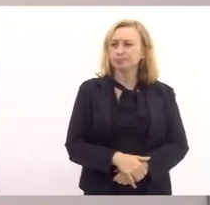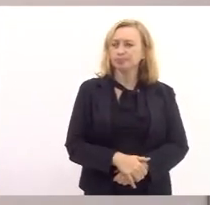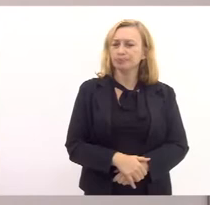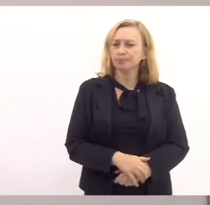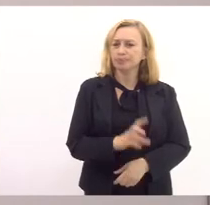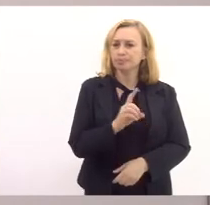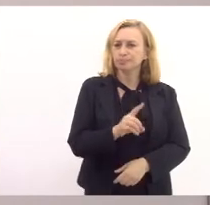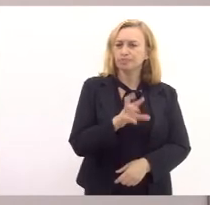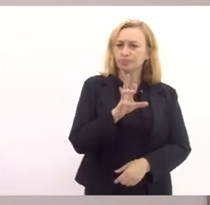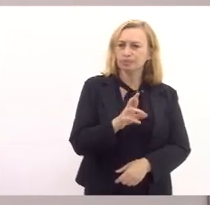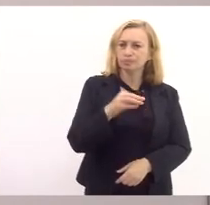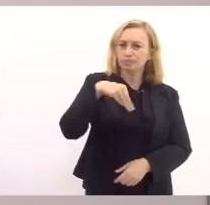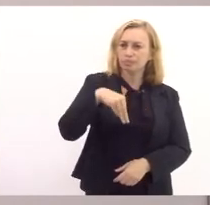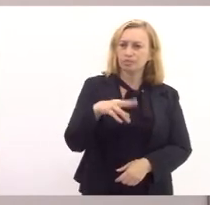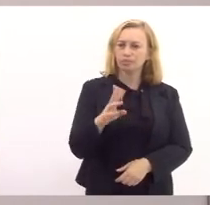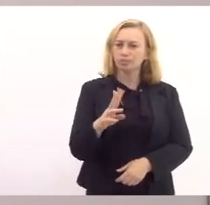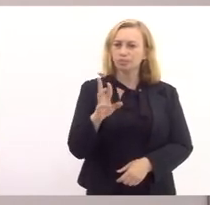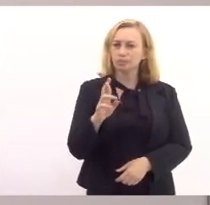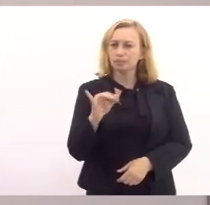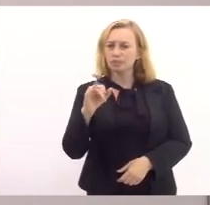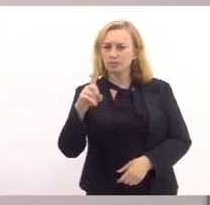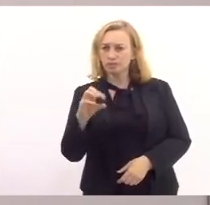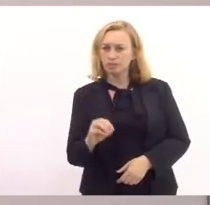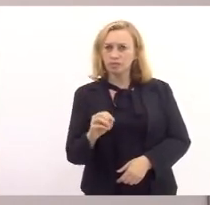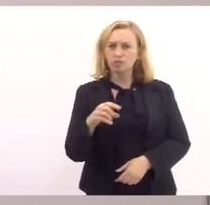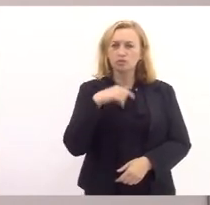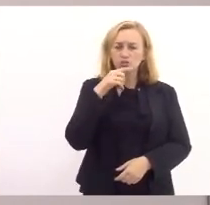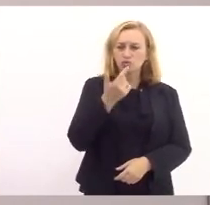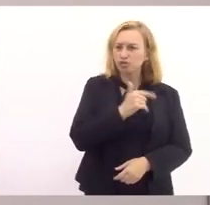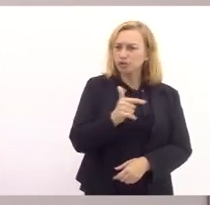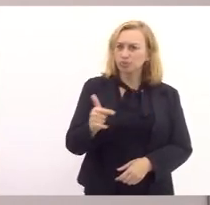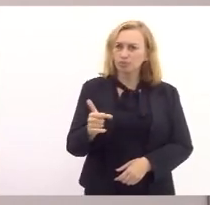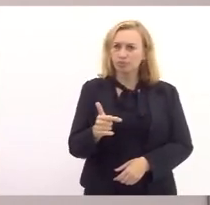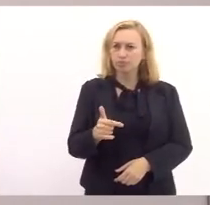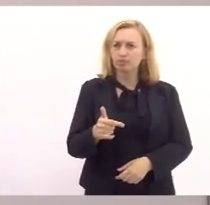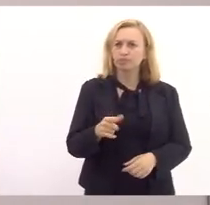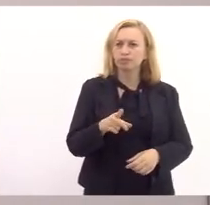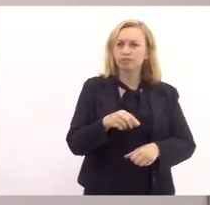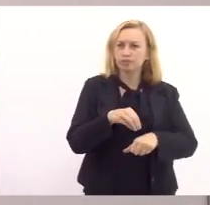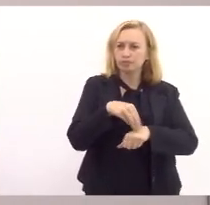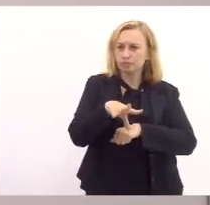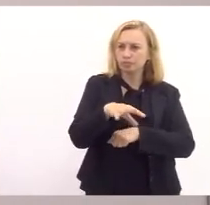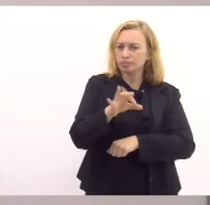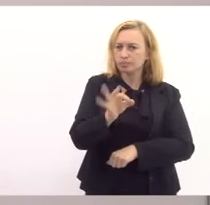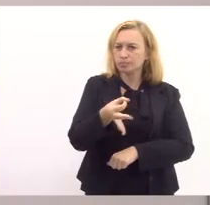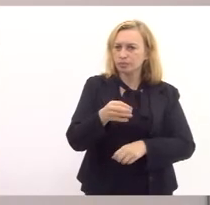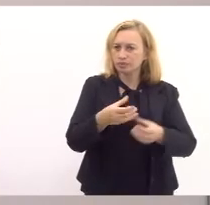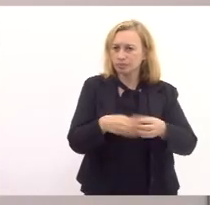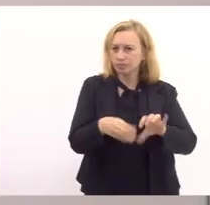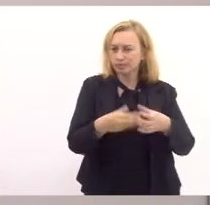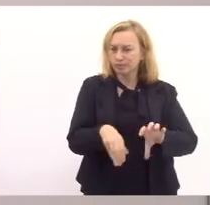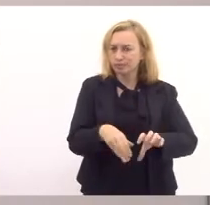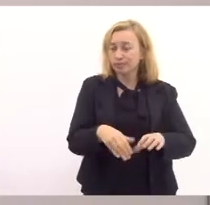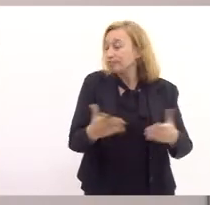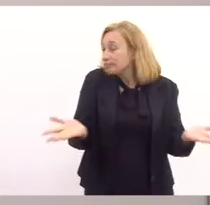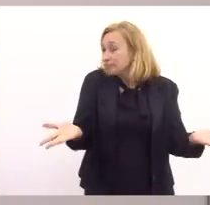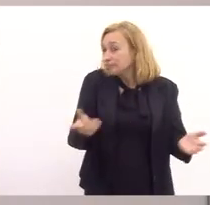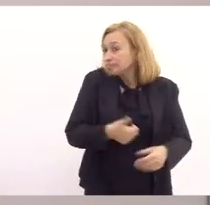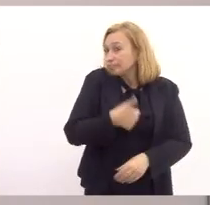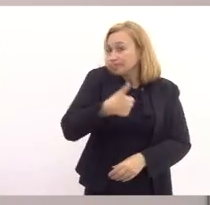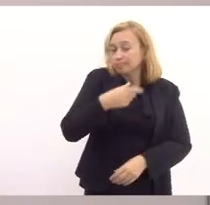doutor Murilo, não tem dúvida nenhuma que vai indicar o concurso público. Isso desde o primeiro